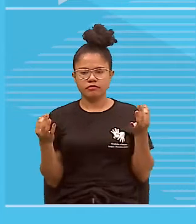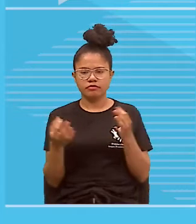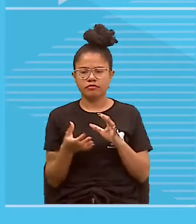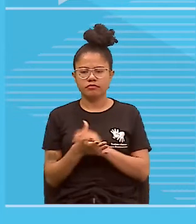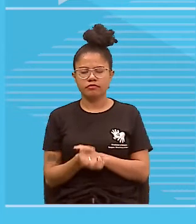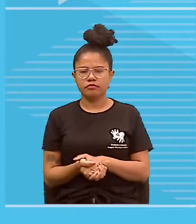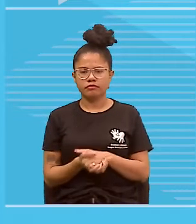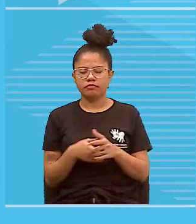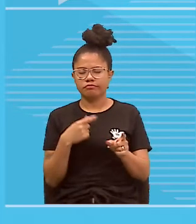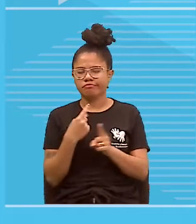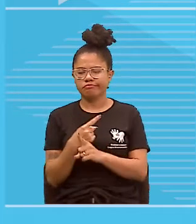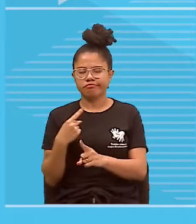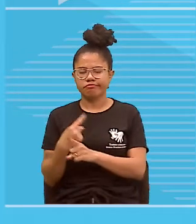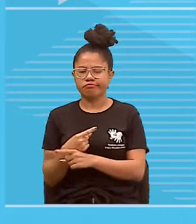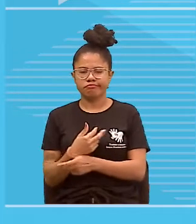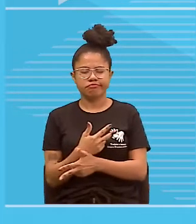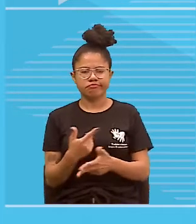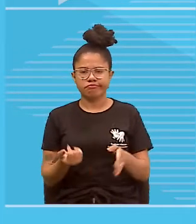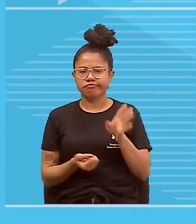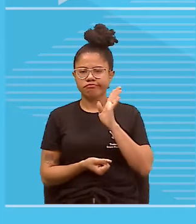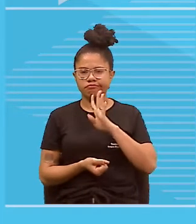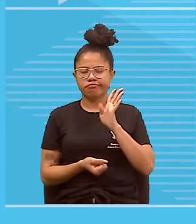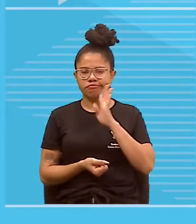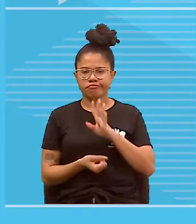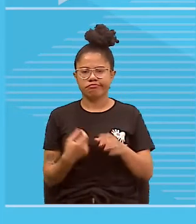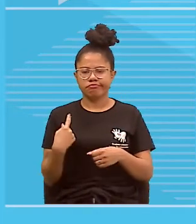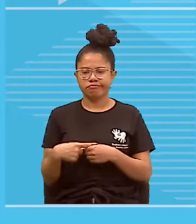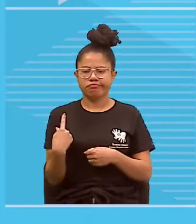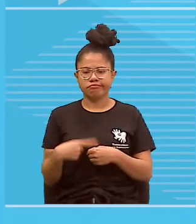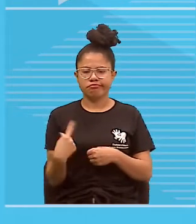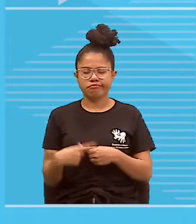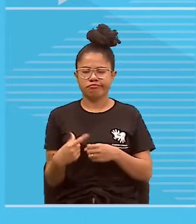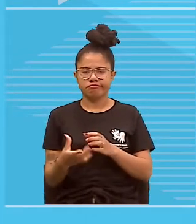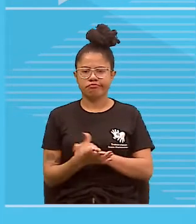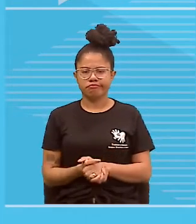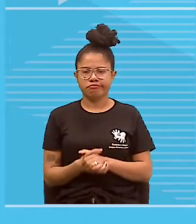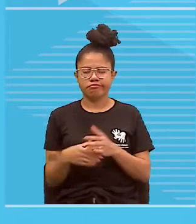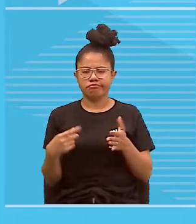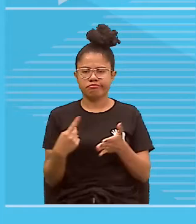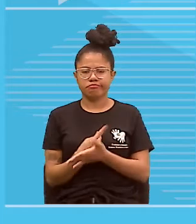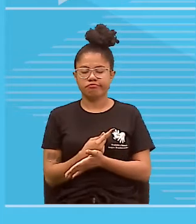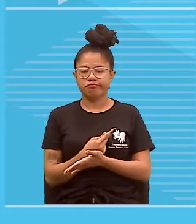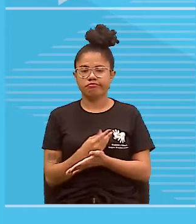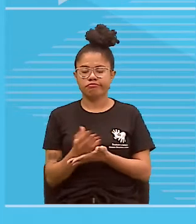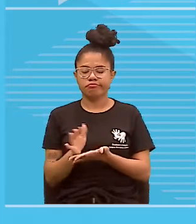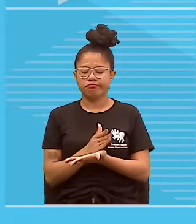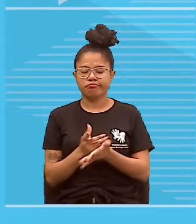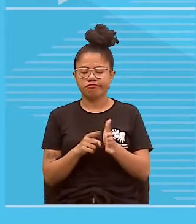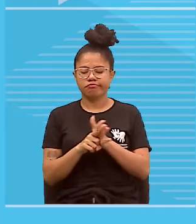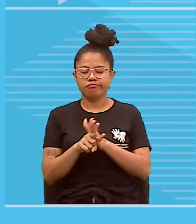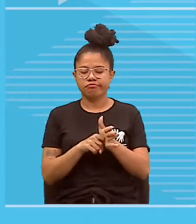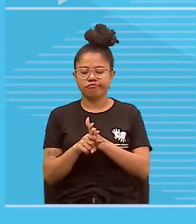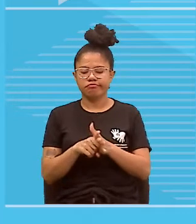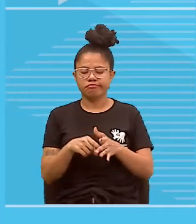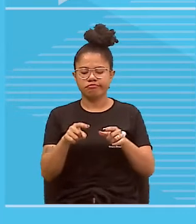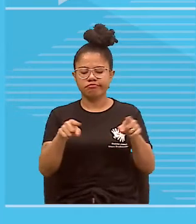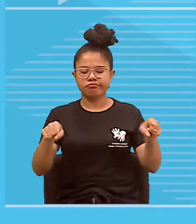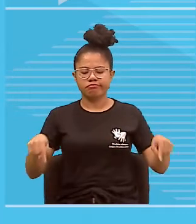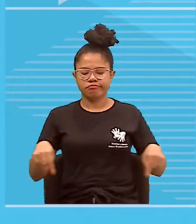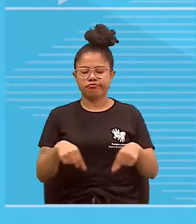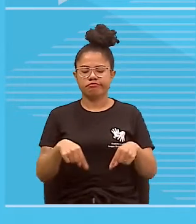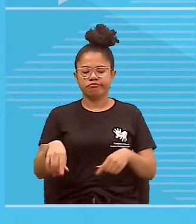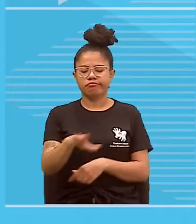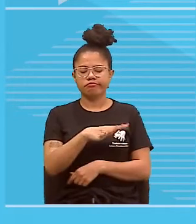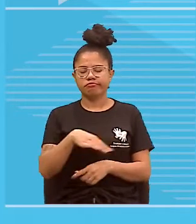eles acham muitas coisas e nessa cidade Nesse sítio né tavam rolando algumas escavações e eles estavam encontrando